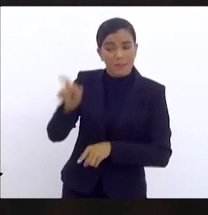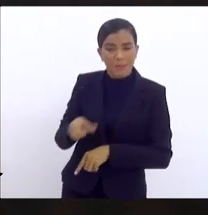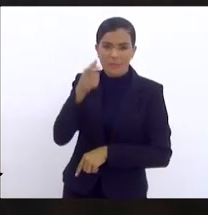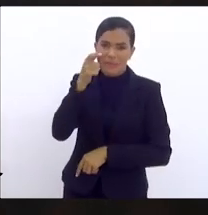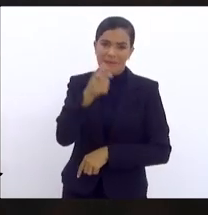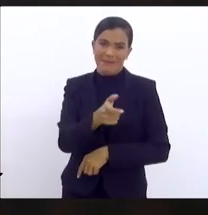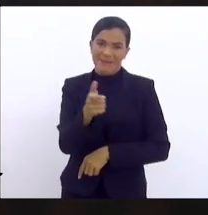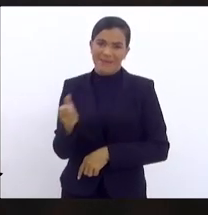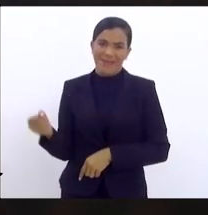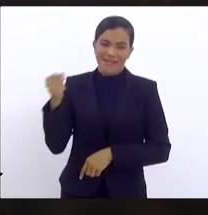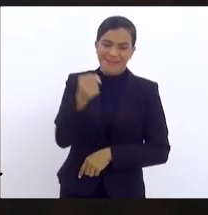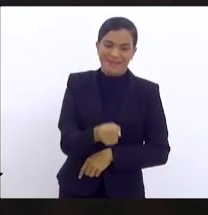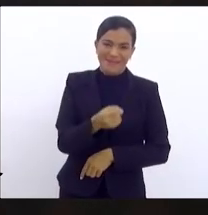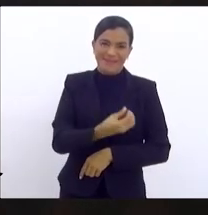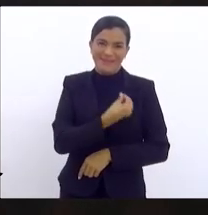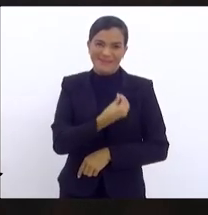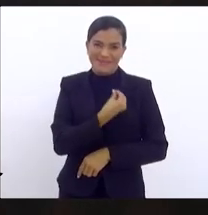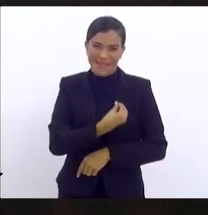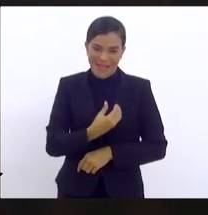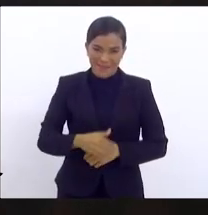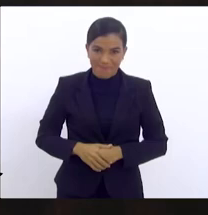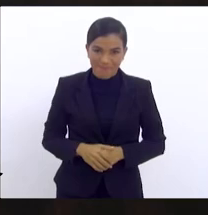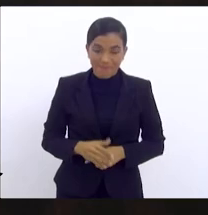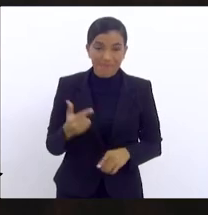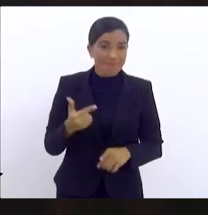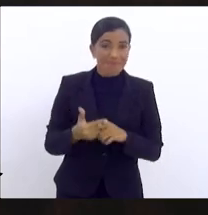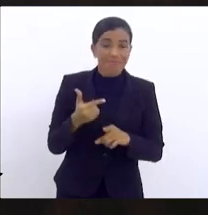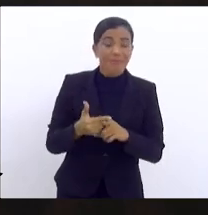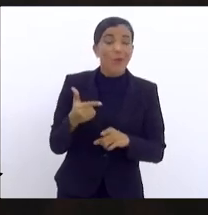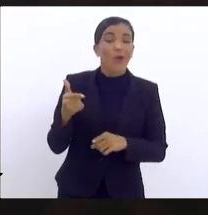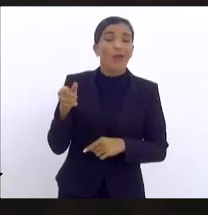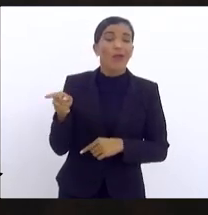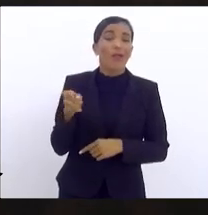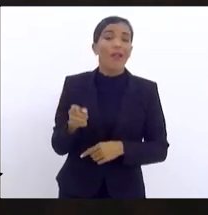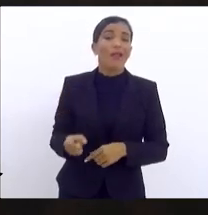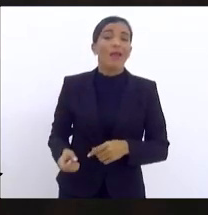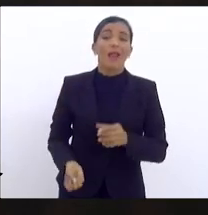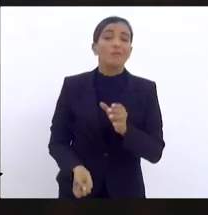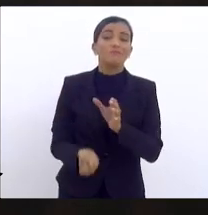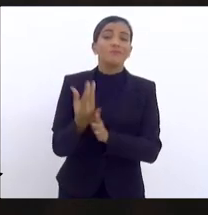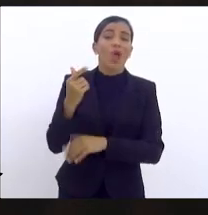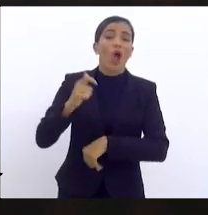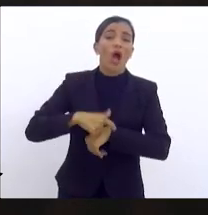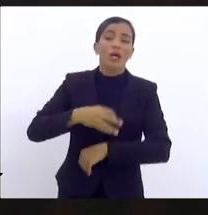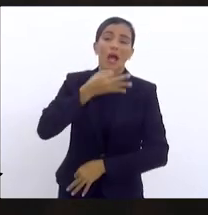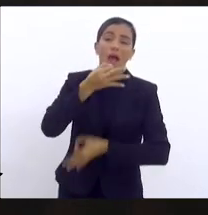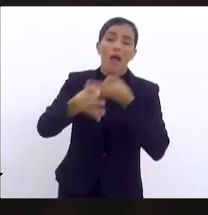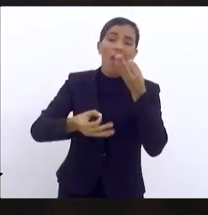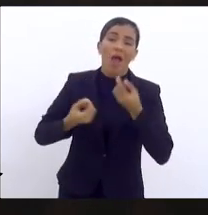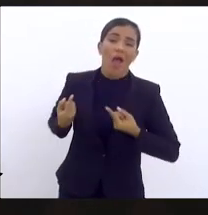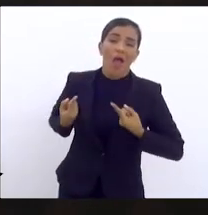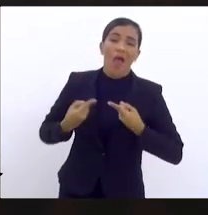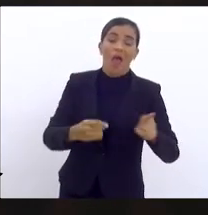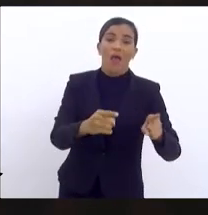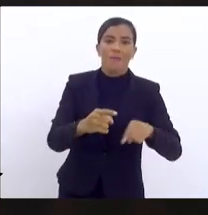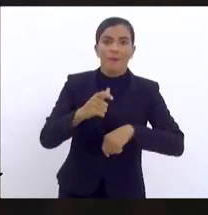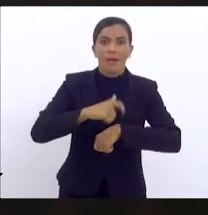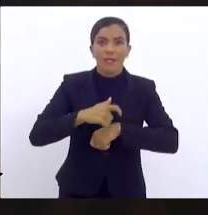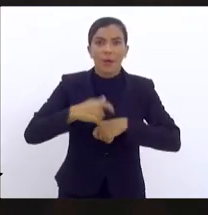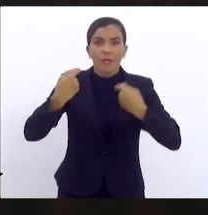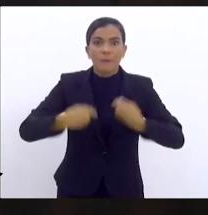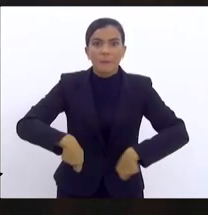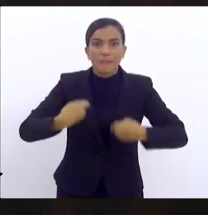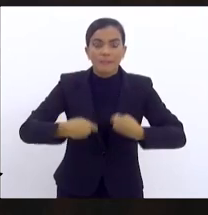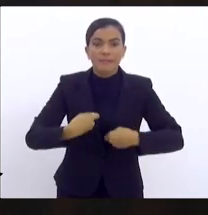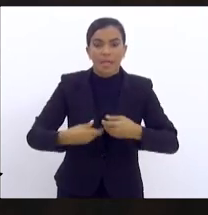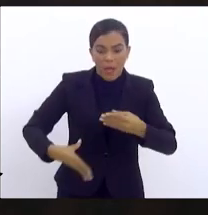com esse tipo de debate porque eles normalmente surgem na hora de criticar mas na hora que precisam